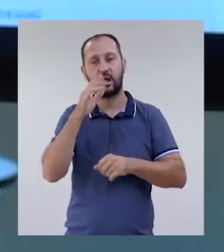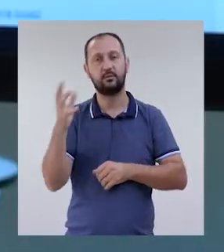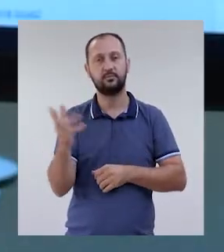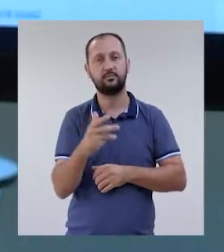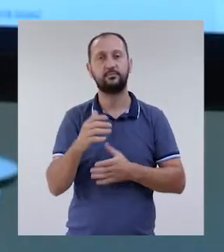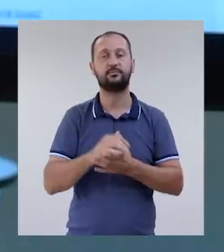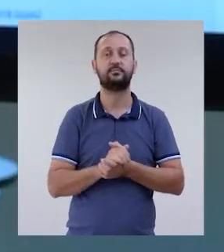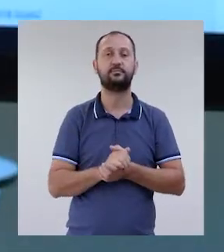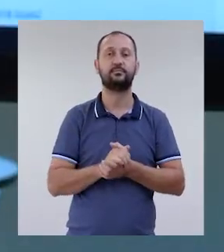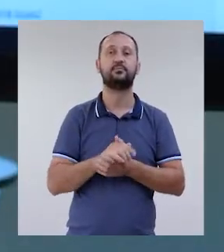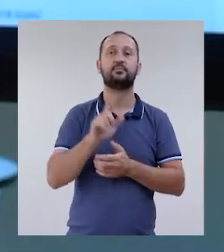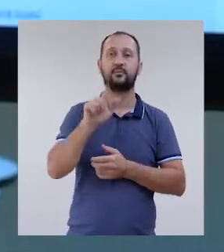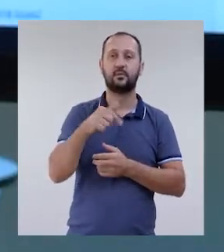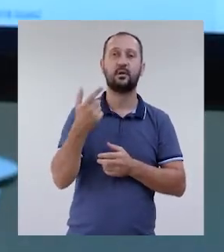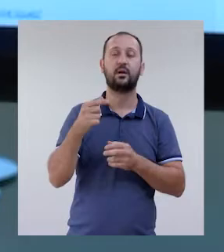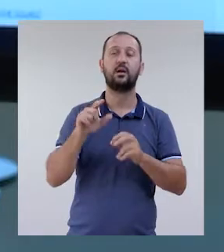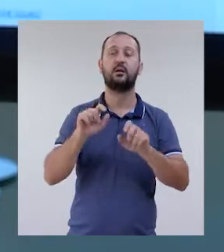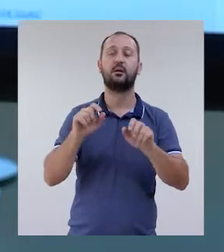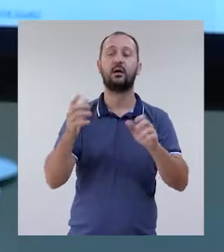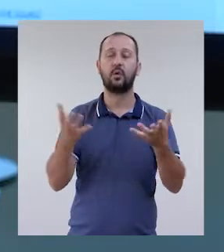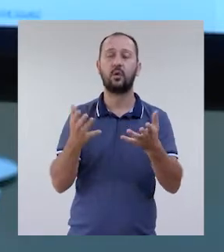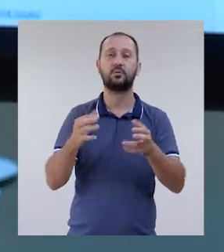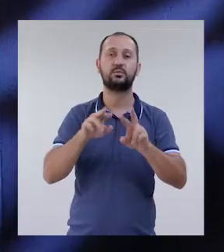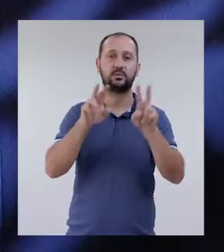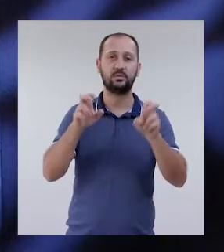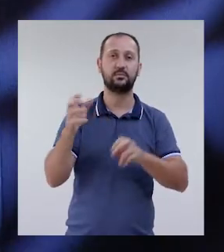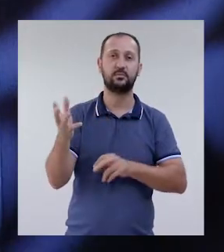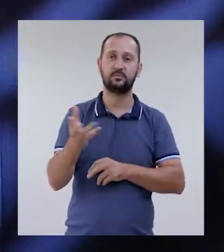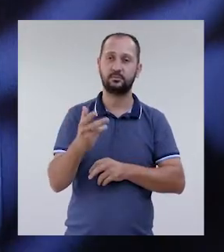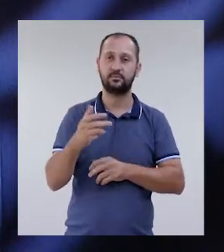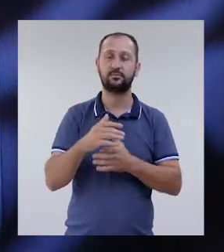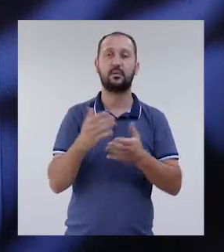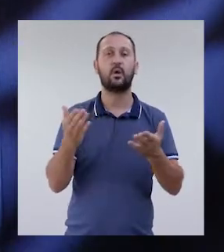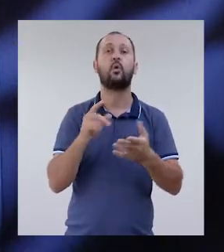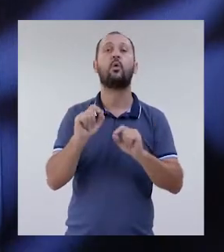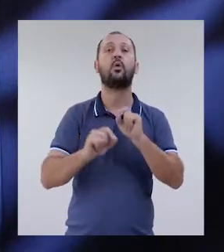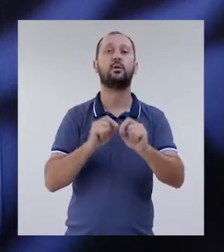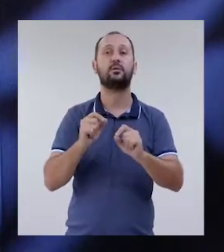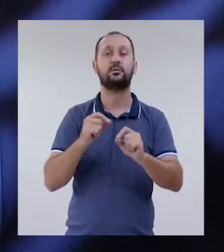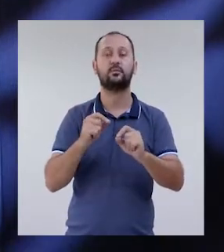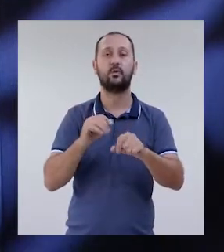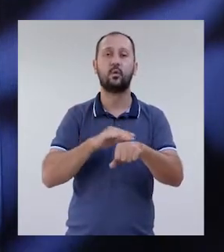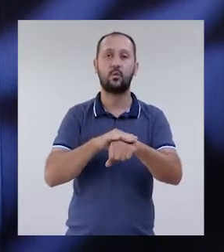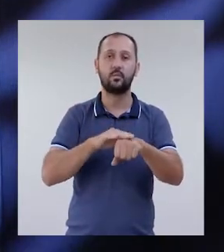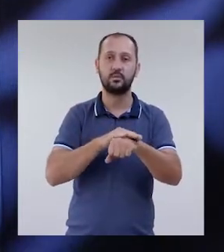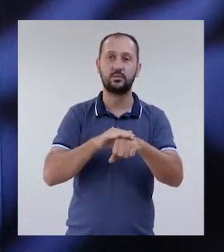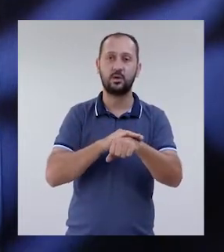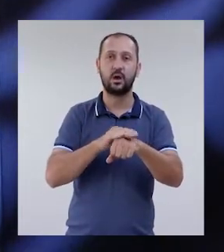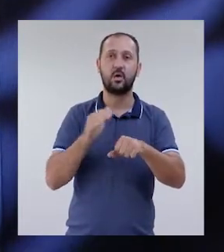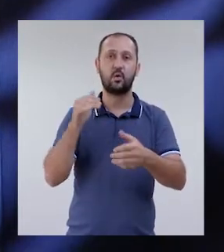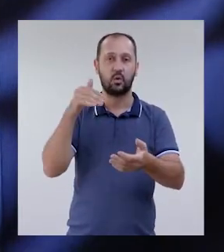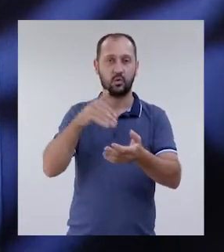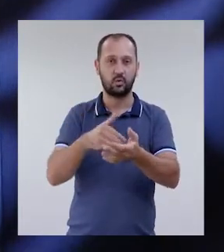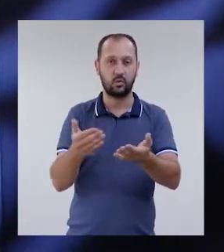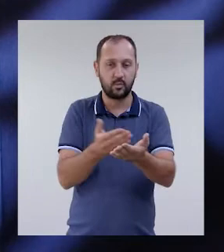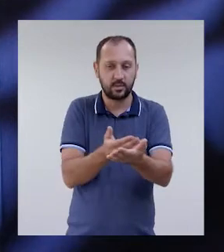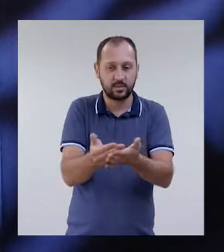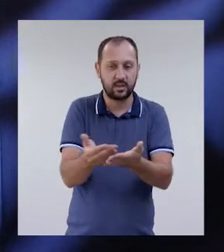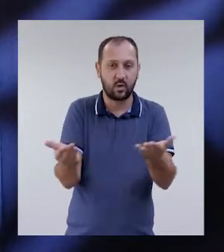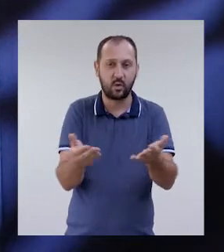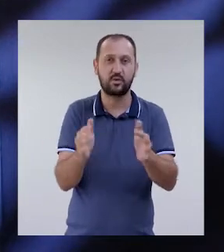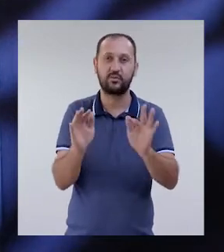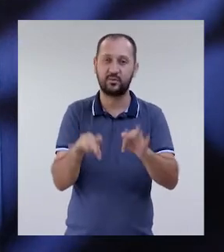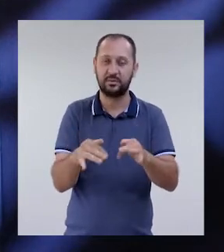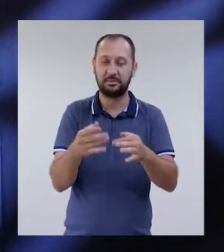celeridade. Justamente sobre a celeridade, doutor Alexandre, que a gente entra no finalzinho aqui da